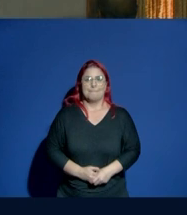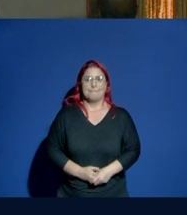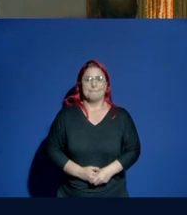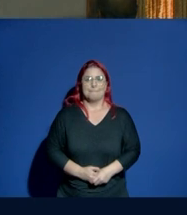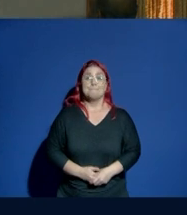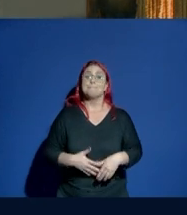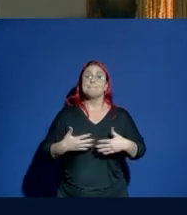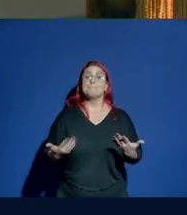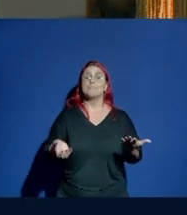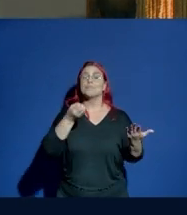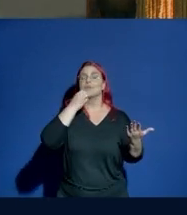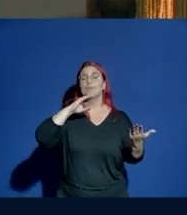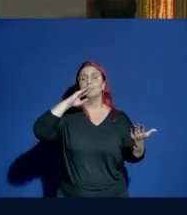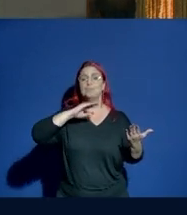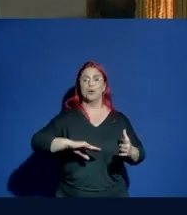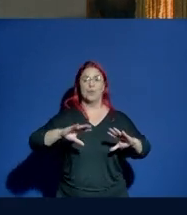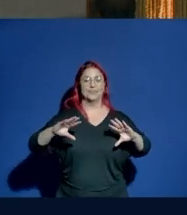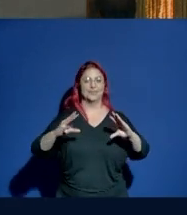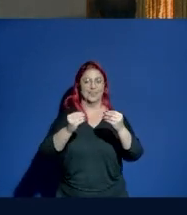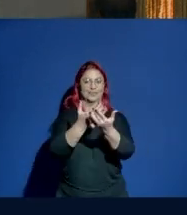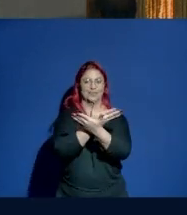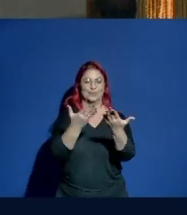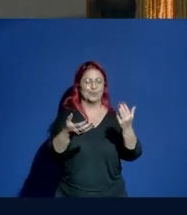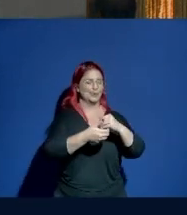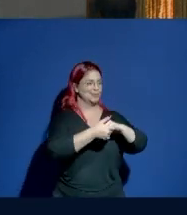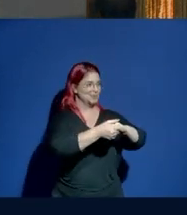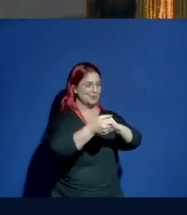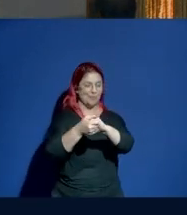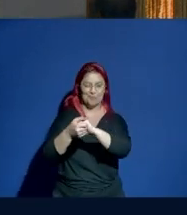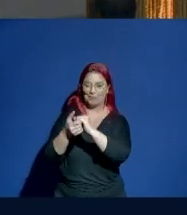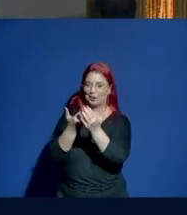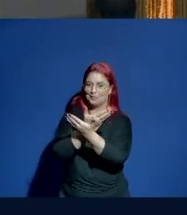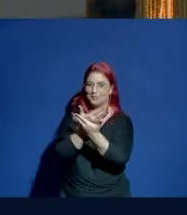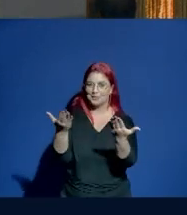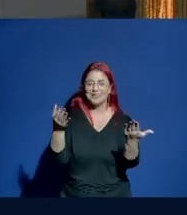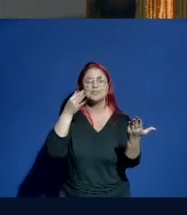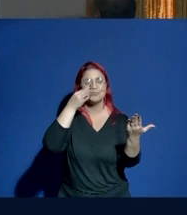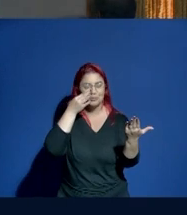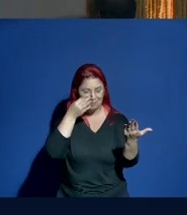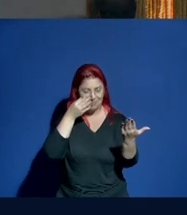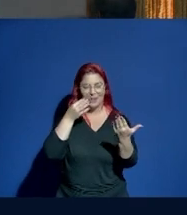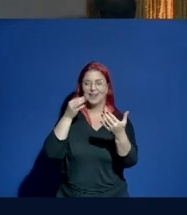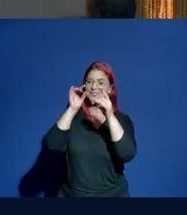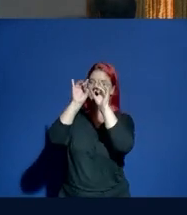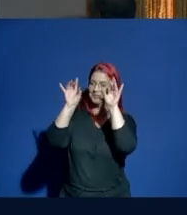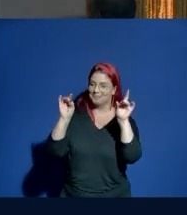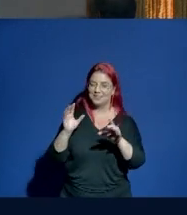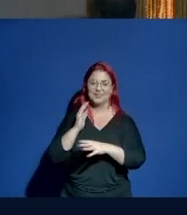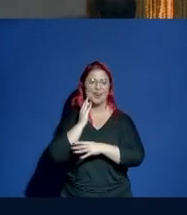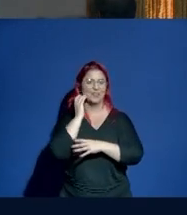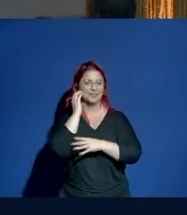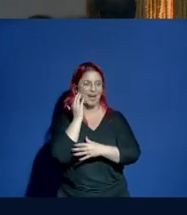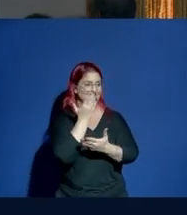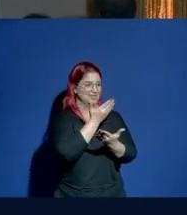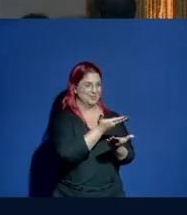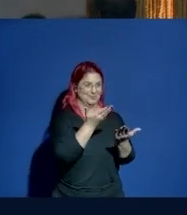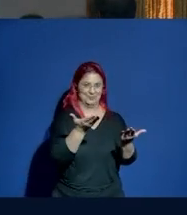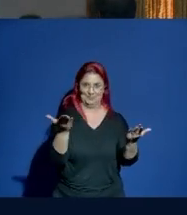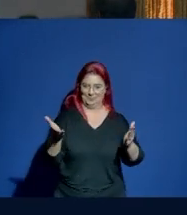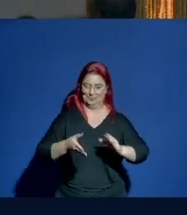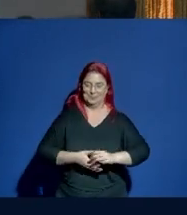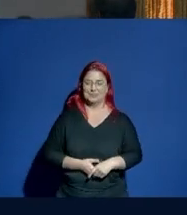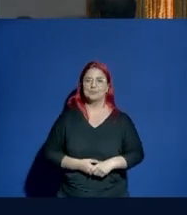bom Boa tarde a todos cumprimento a todos presentes aqui de voz especial Governador Tarcísio Caiado Sila